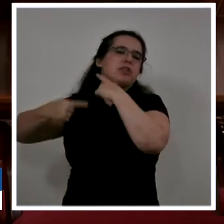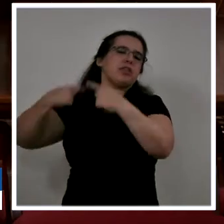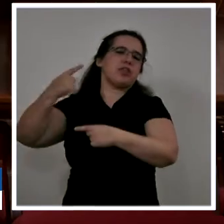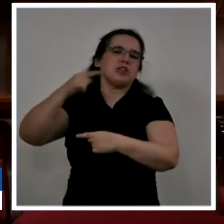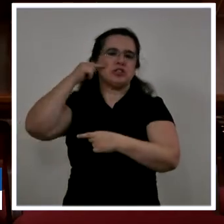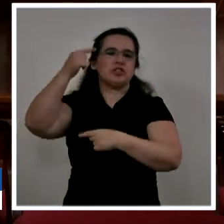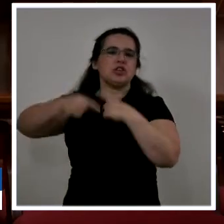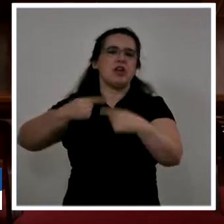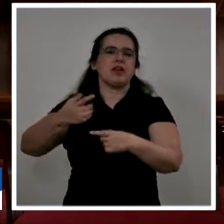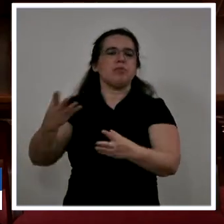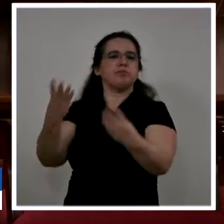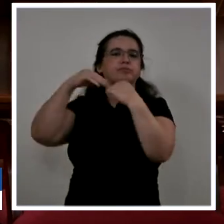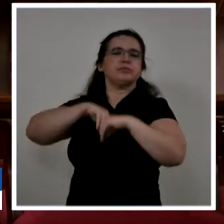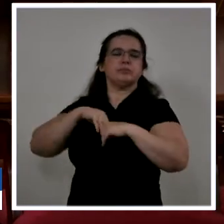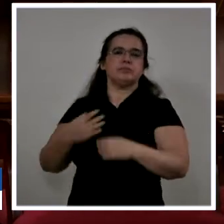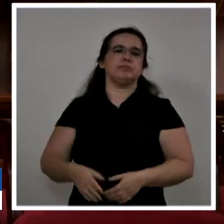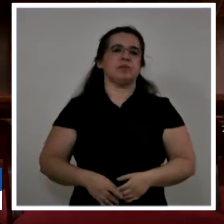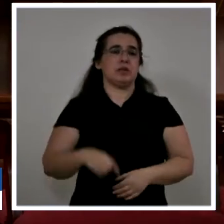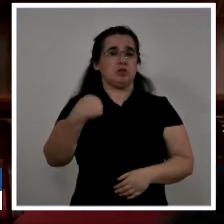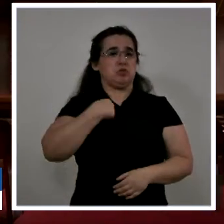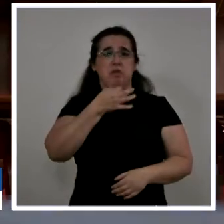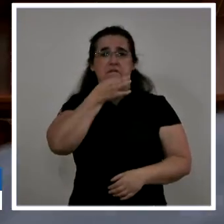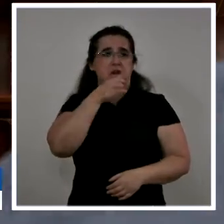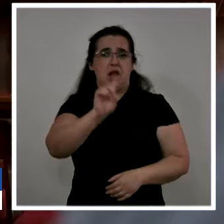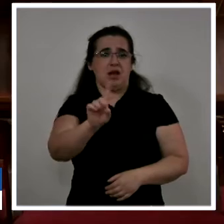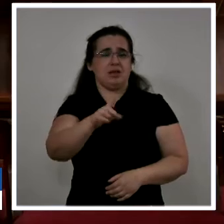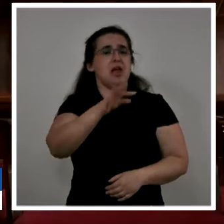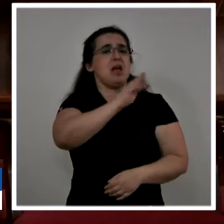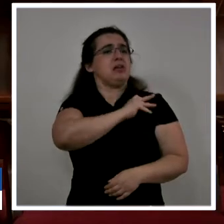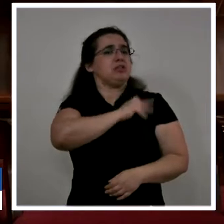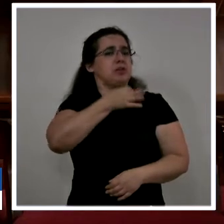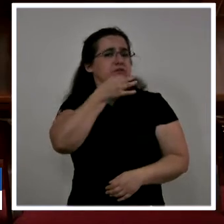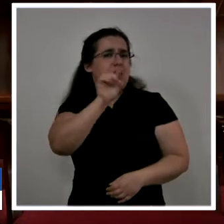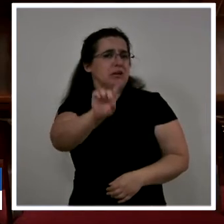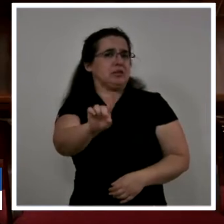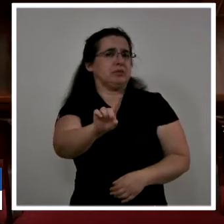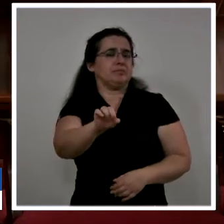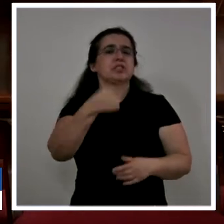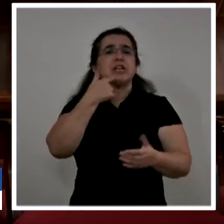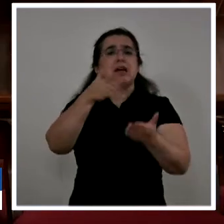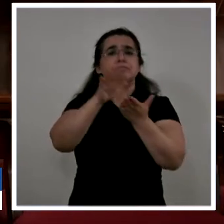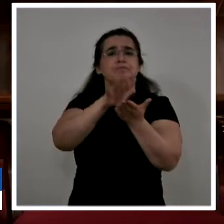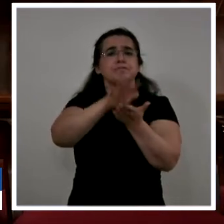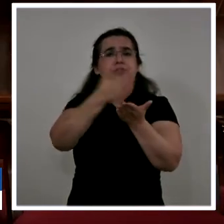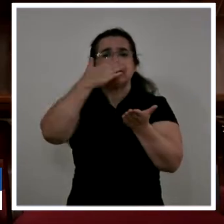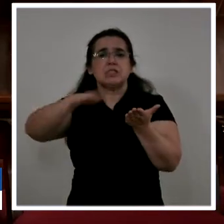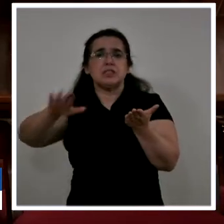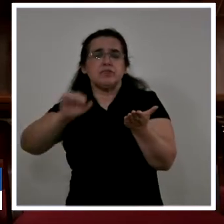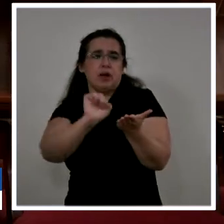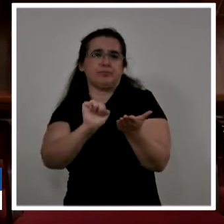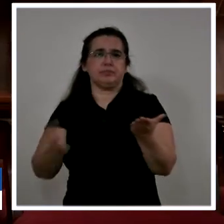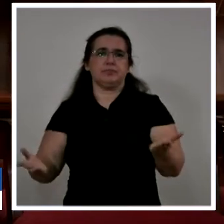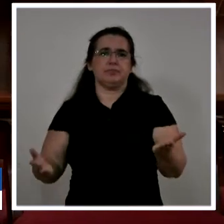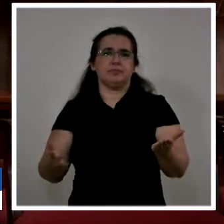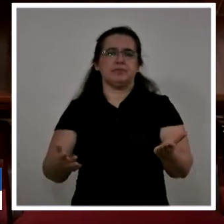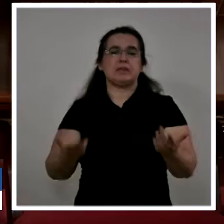eu a falar. It's not Ellen White. Não é Ellen White. This is just scientific literature. Isto é a literatura científica. Through the study of